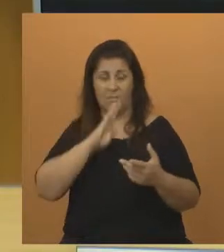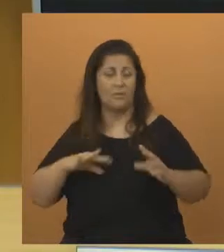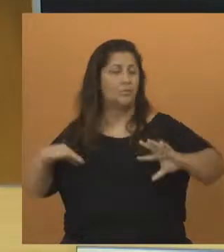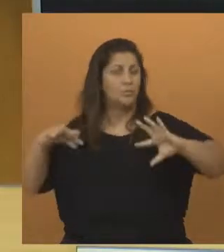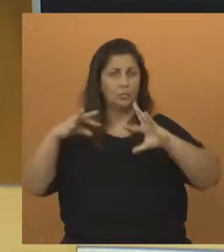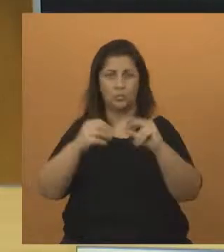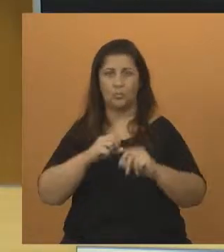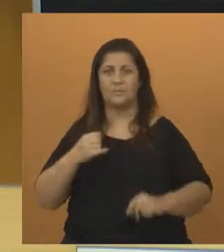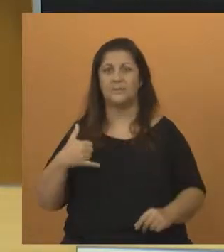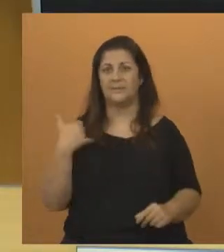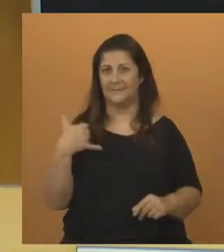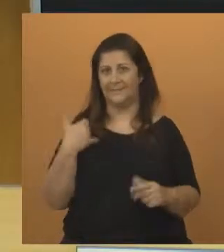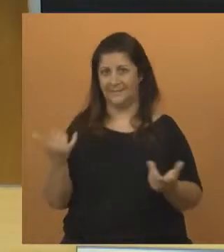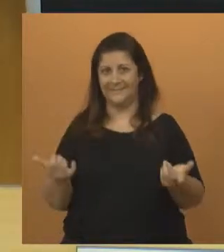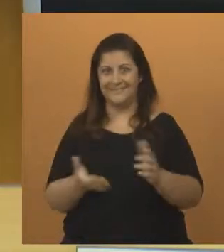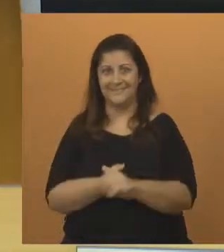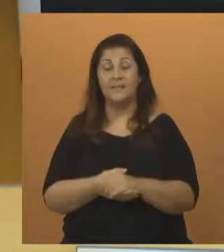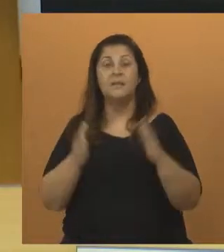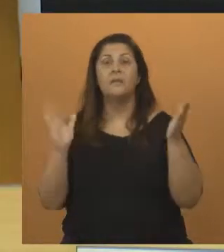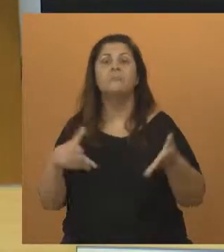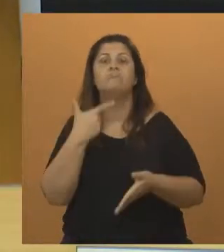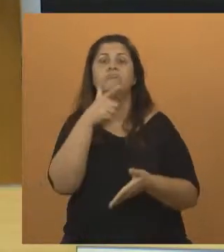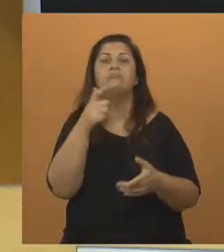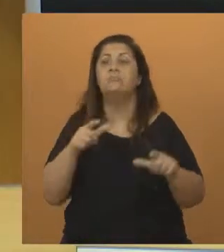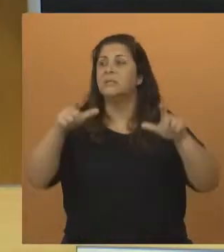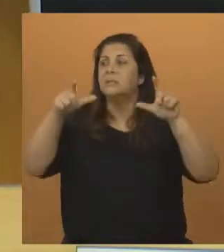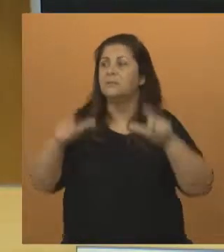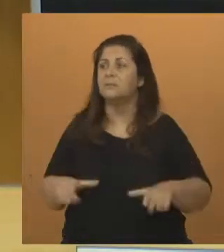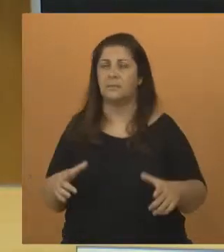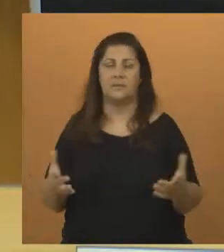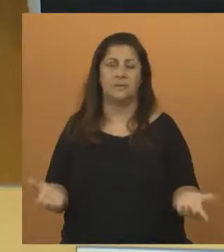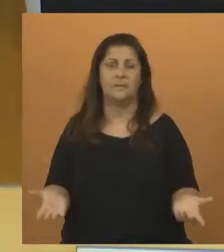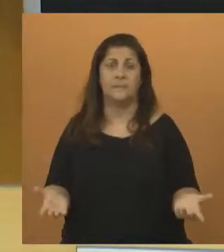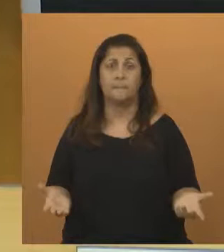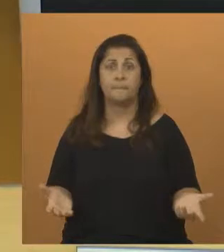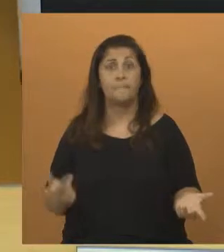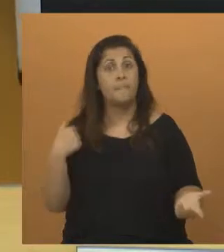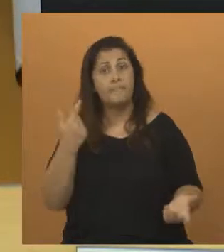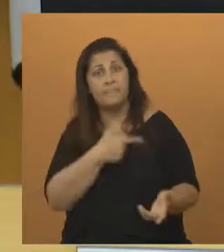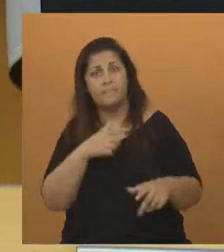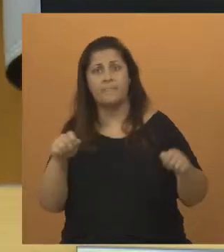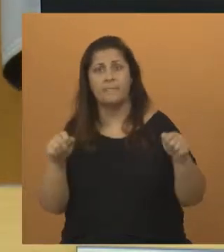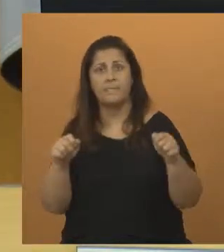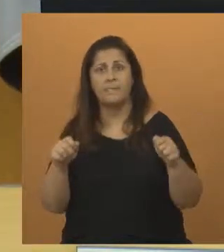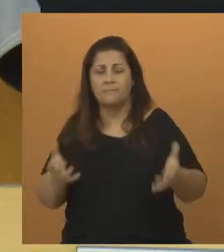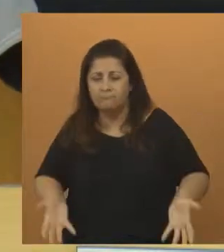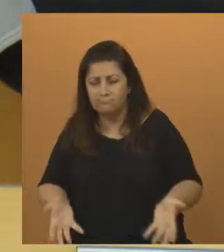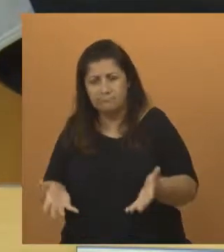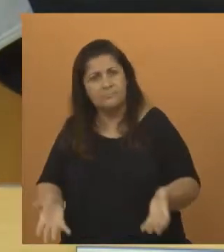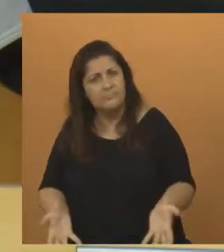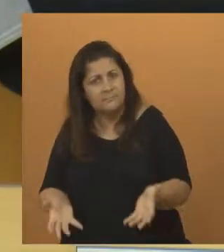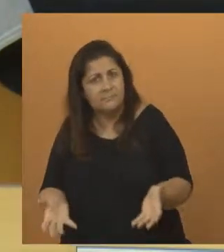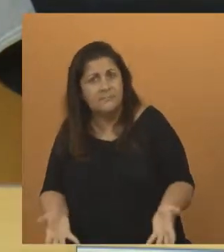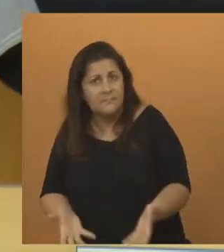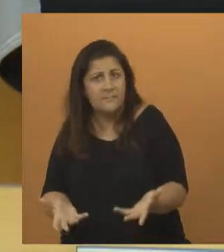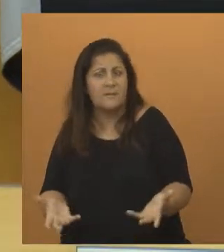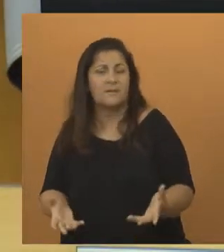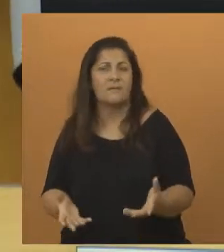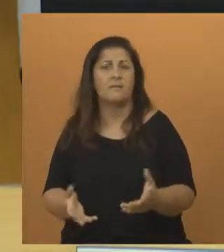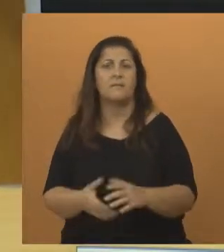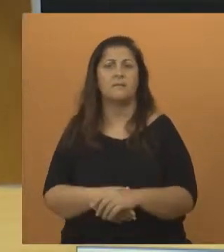idades. Hoje, não temos espaço suficiente para a gente poder incentivar